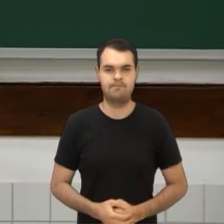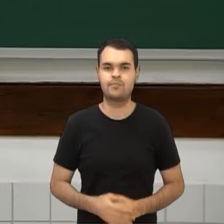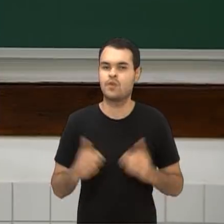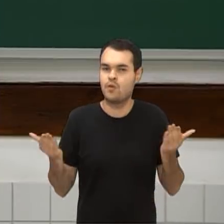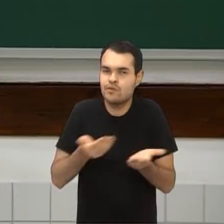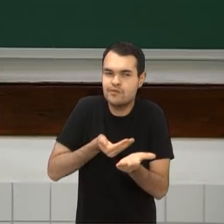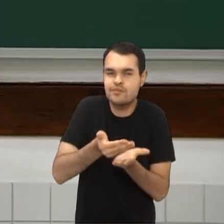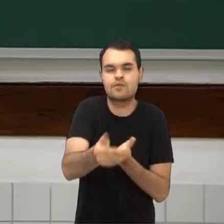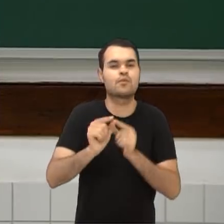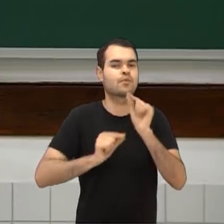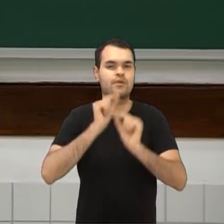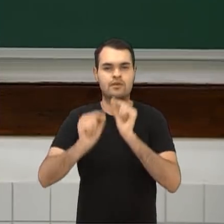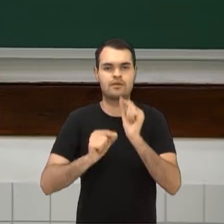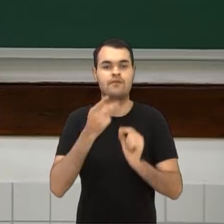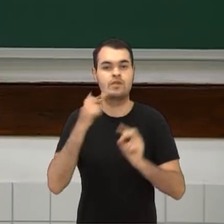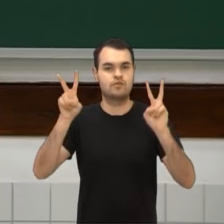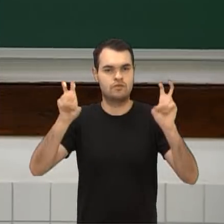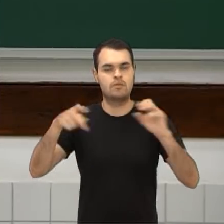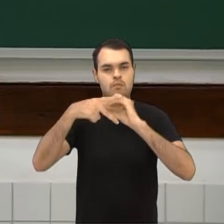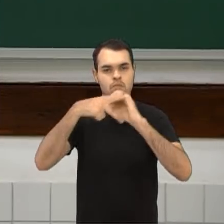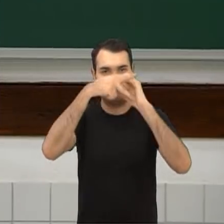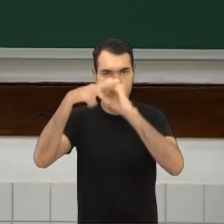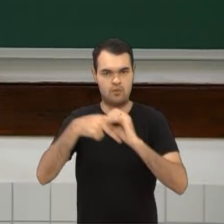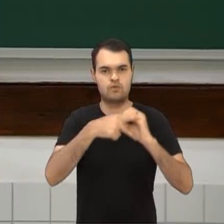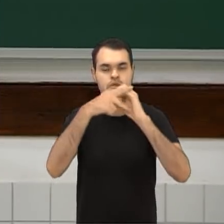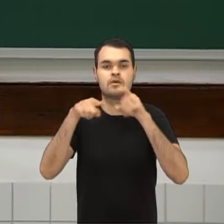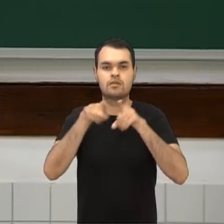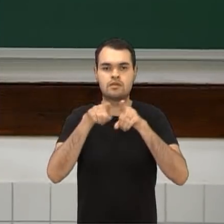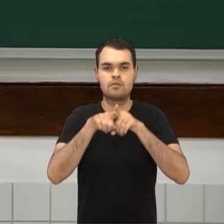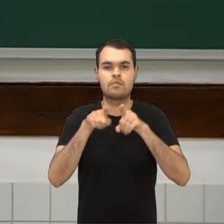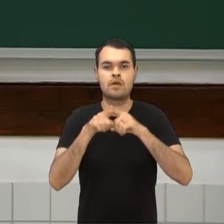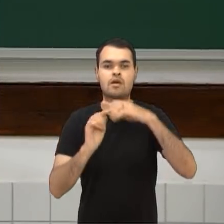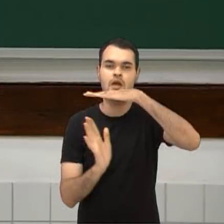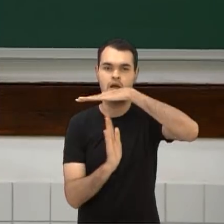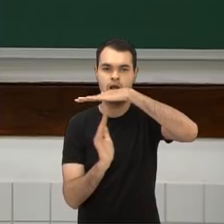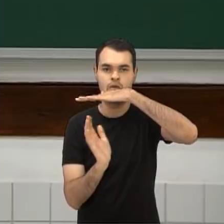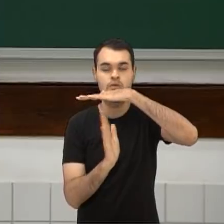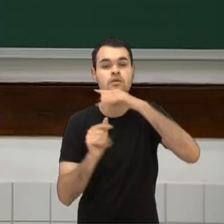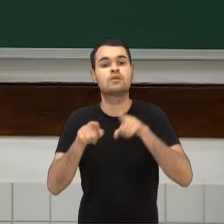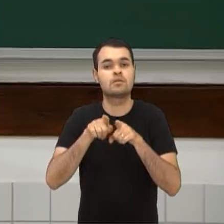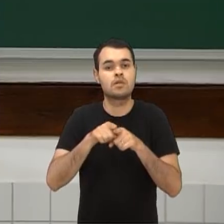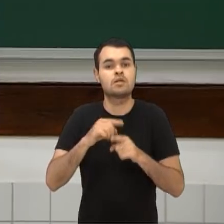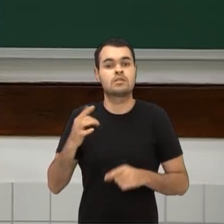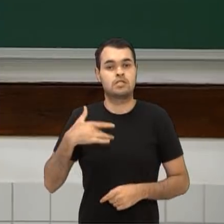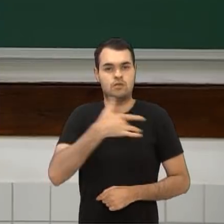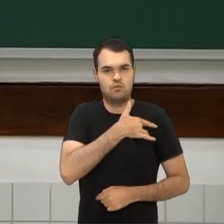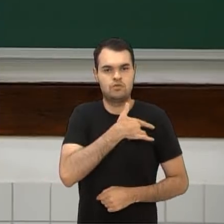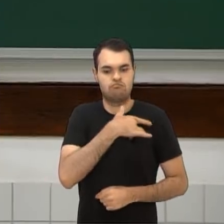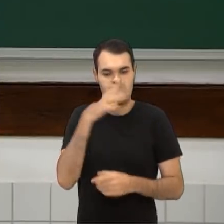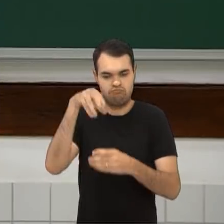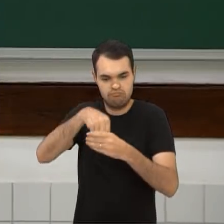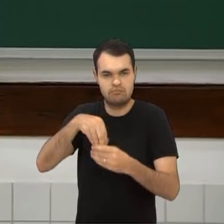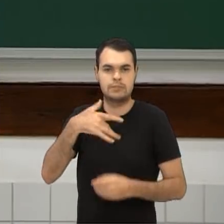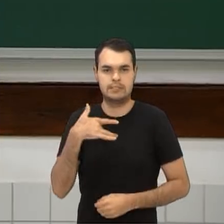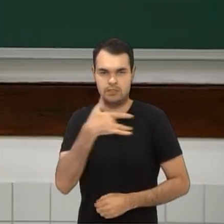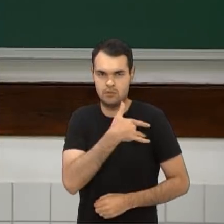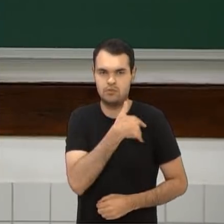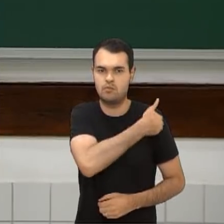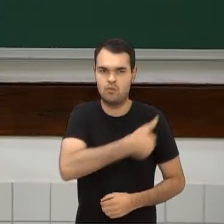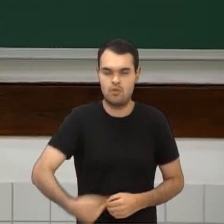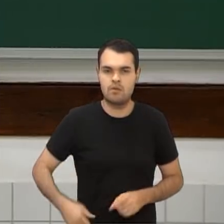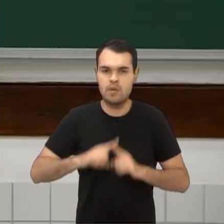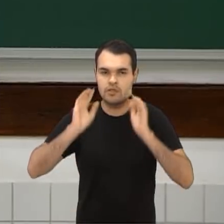iniciar falando dos protozoários e algas unicelulares na saúde pública ainda, mas vamos dar uma ênfase